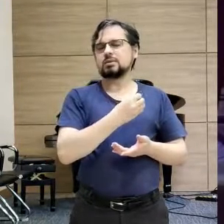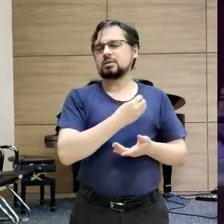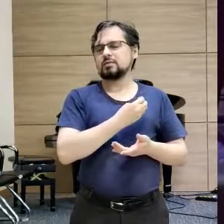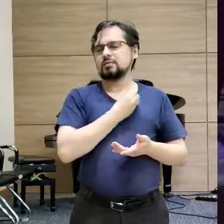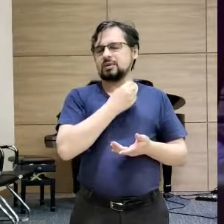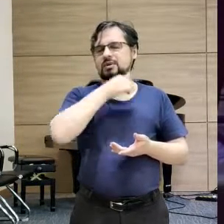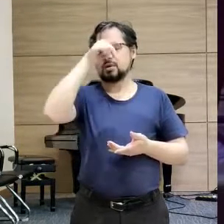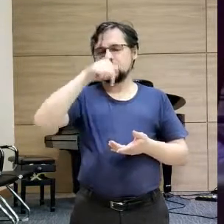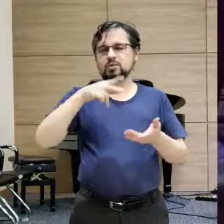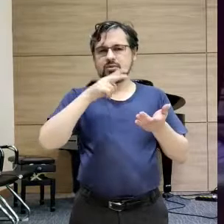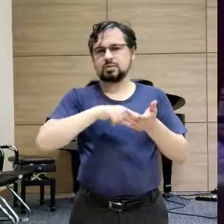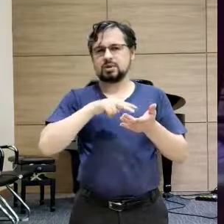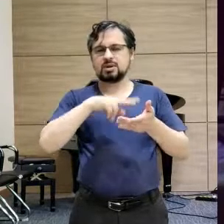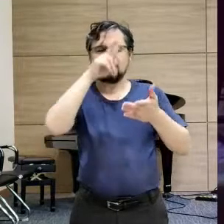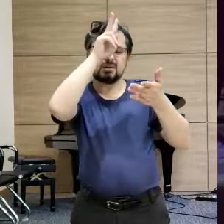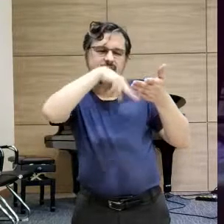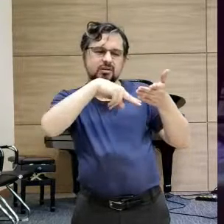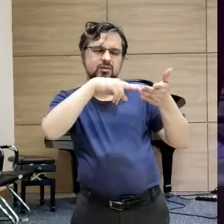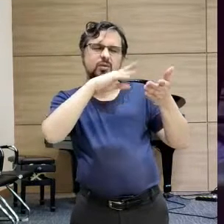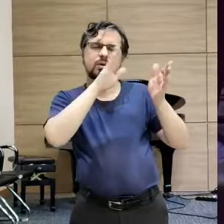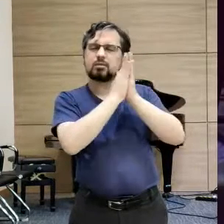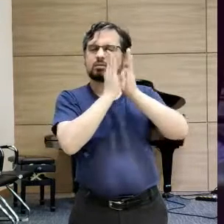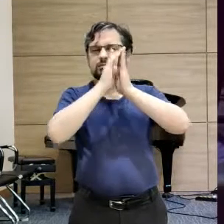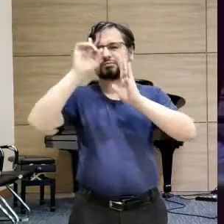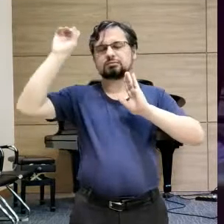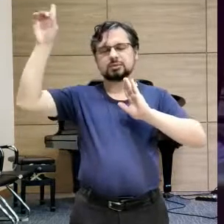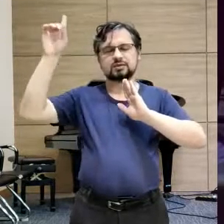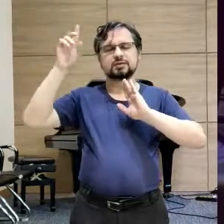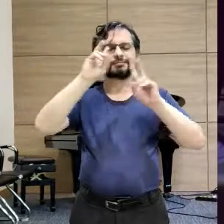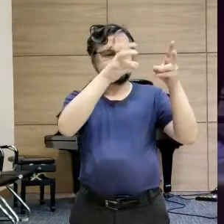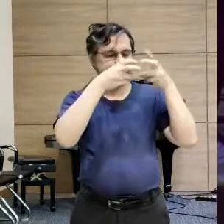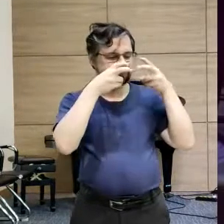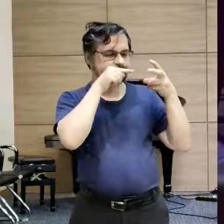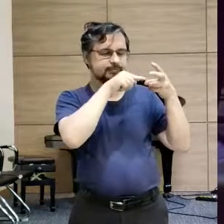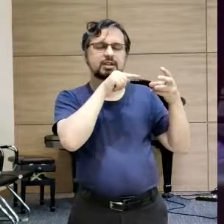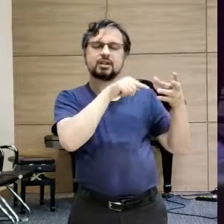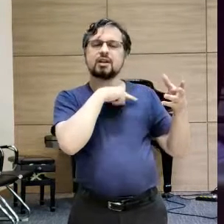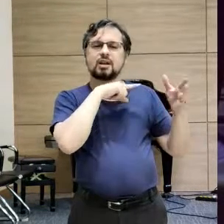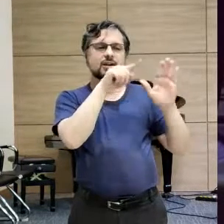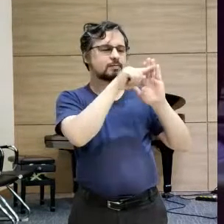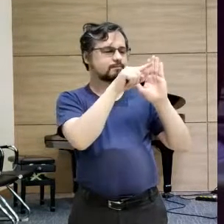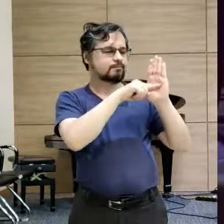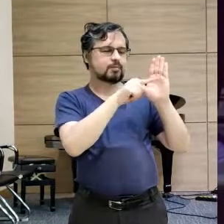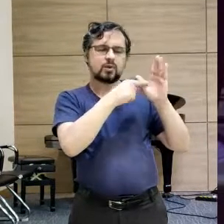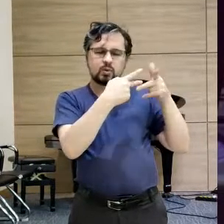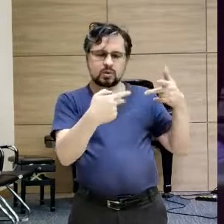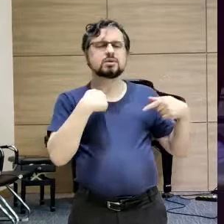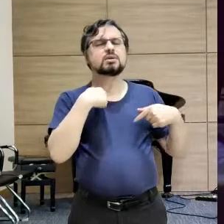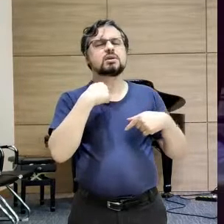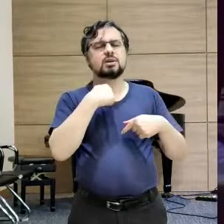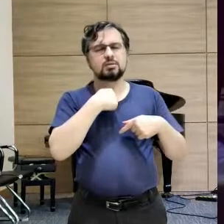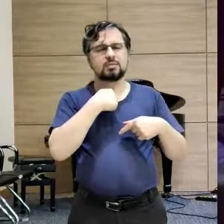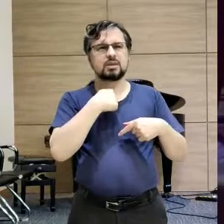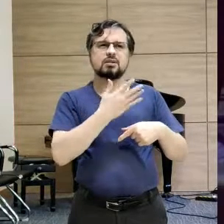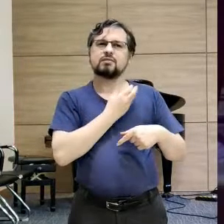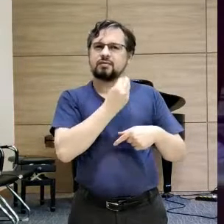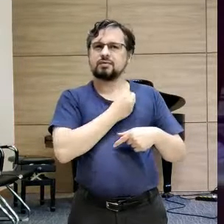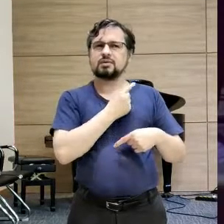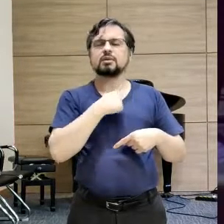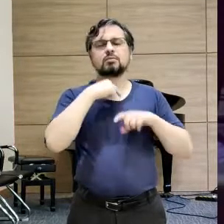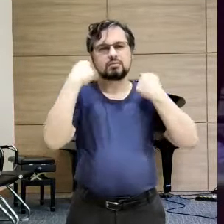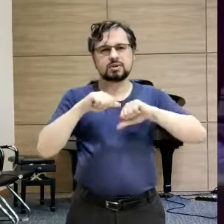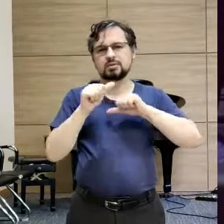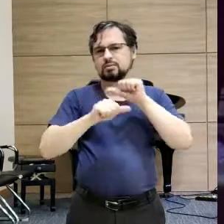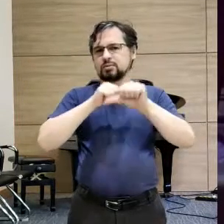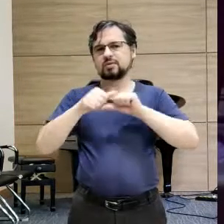só lendo essa oração, você já perceberá que tem elementos na minha e na sua vida que precisam ser alterados